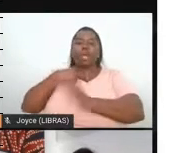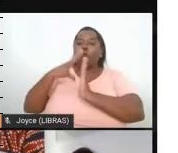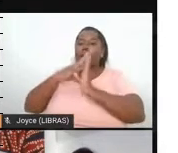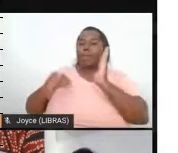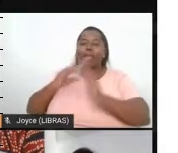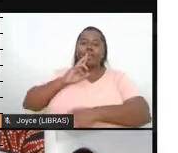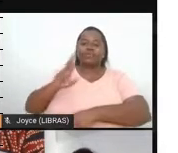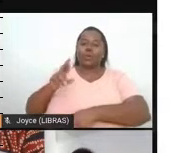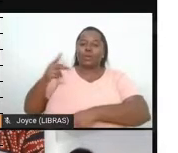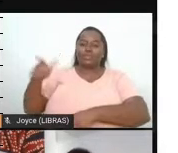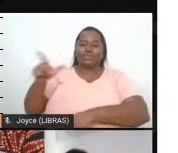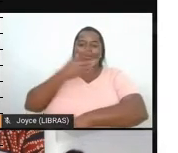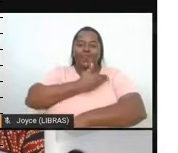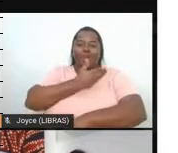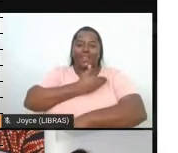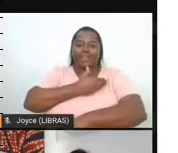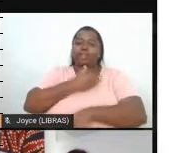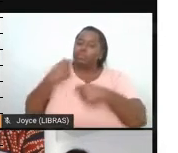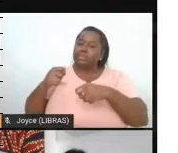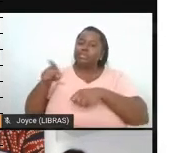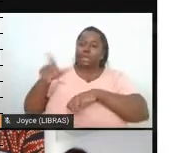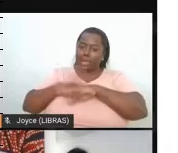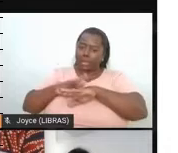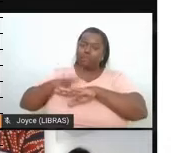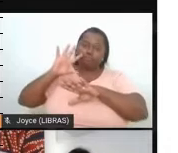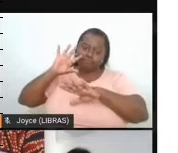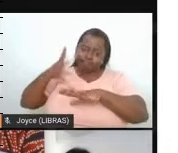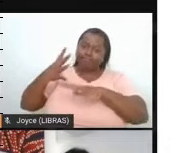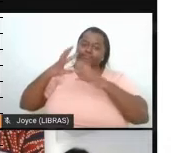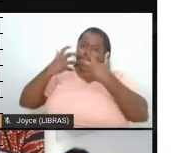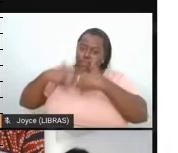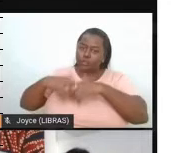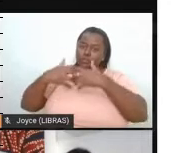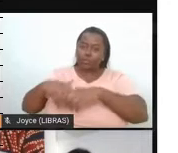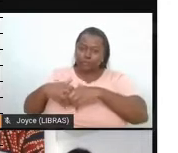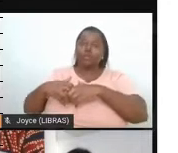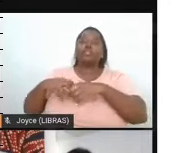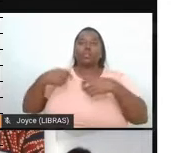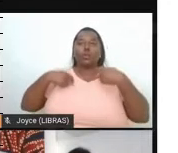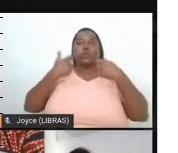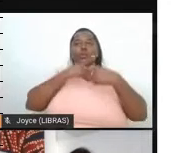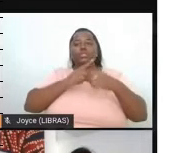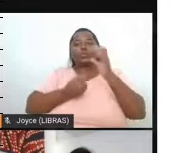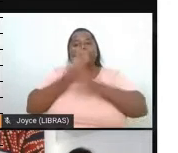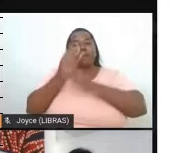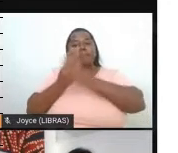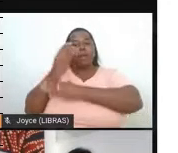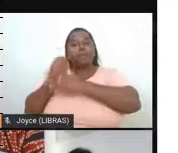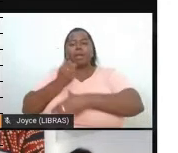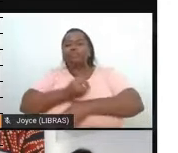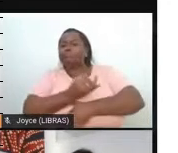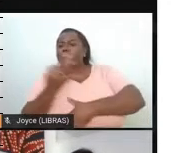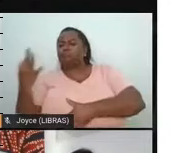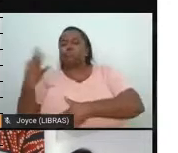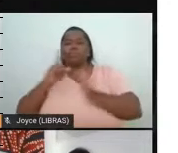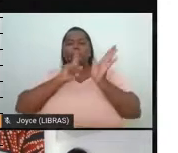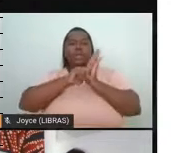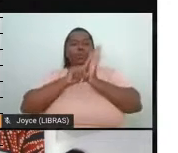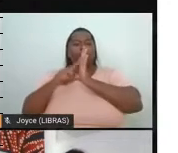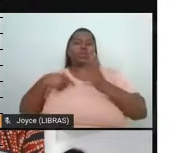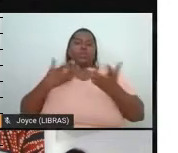só a resposta, tá? Então, eu consigo criar quantas questões eu quiser e ir aumentando o meu banco de